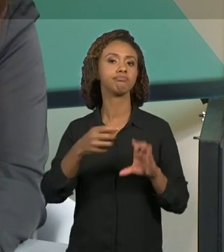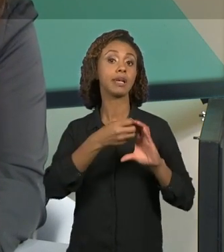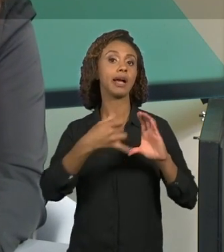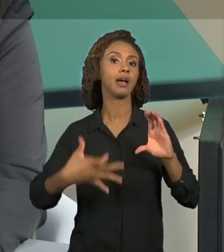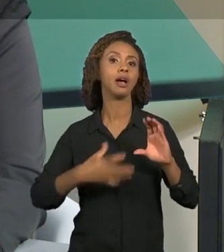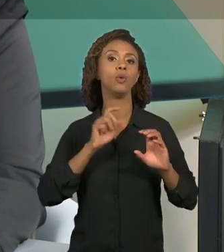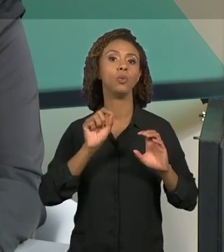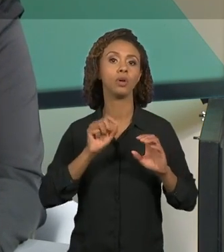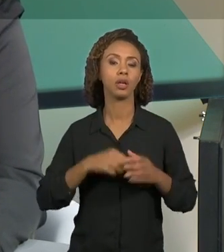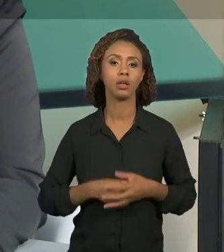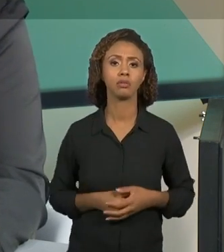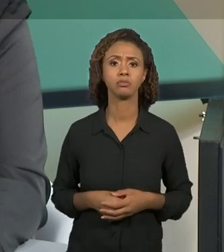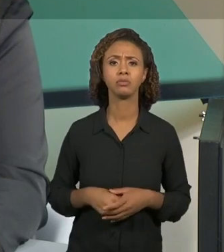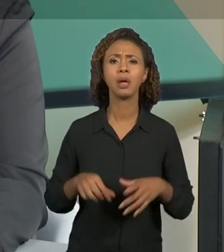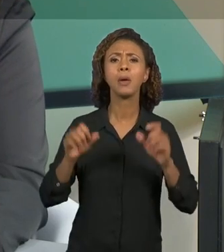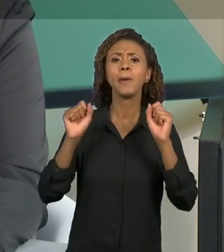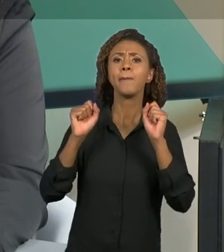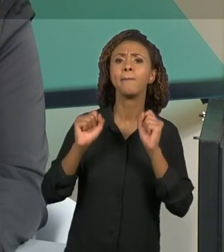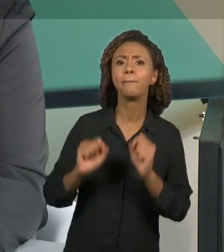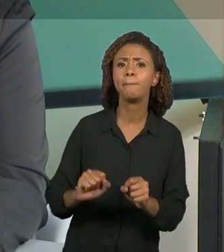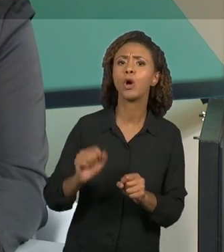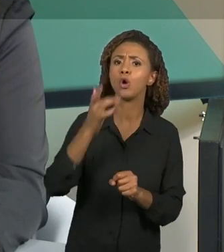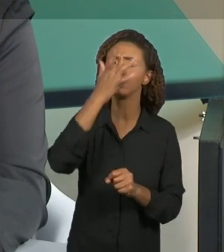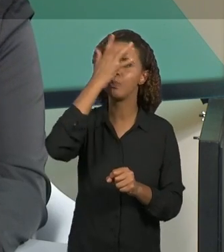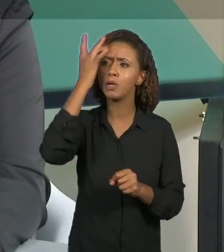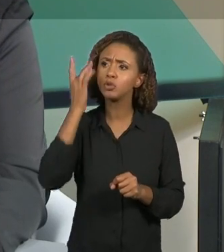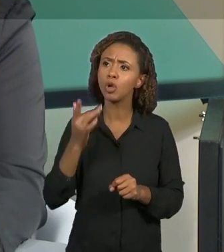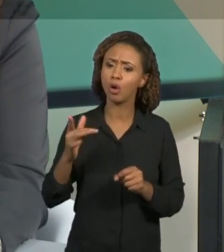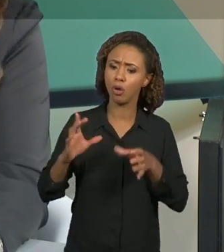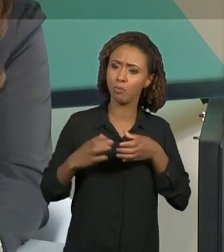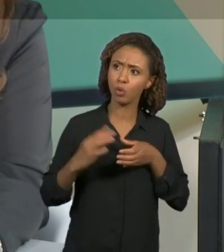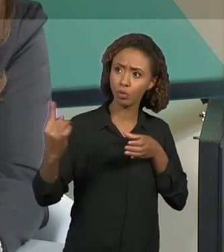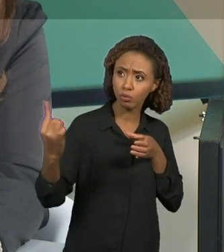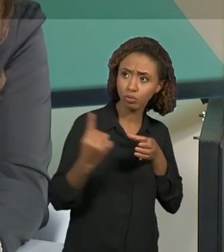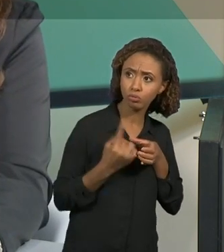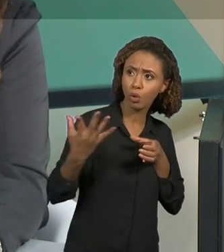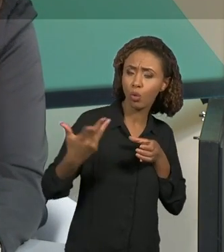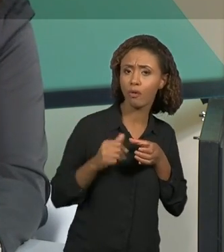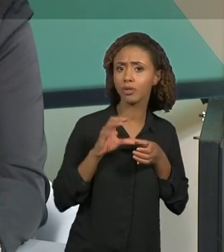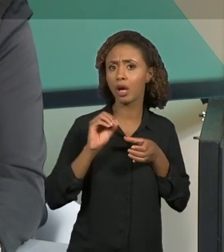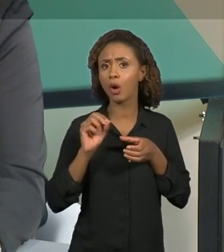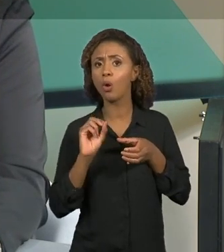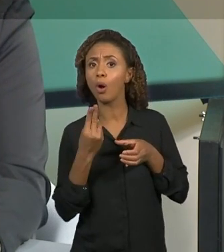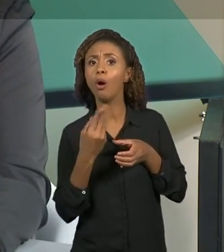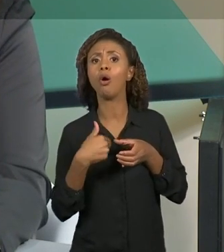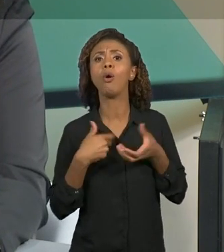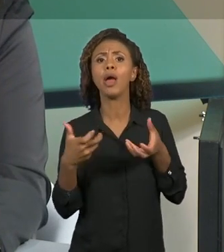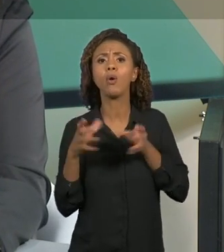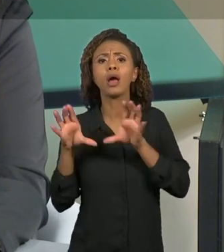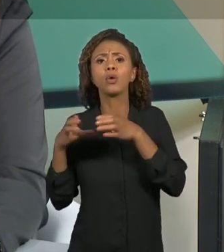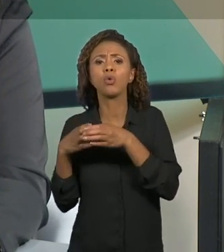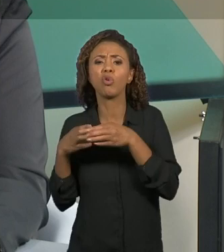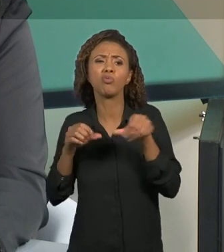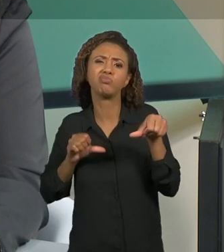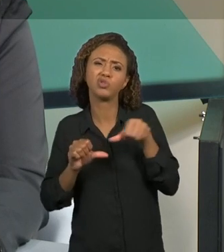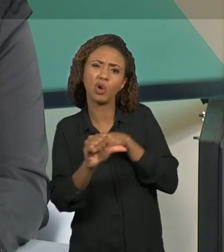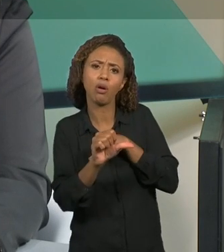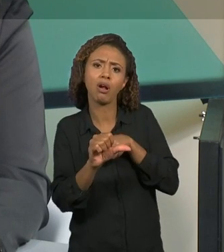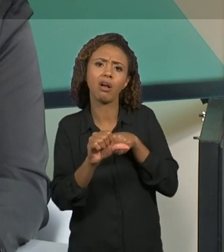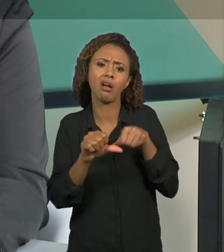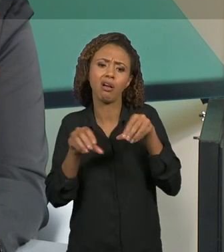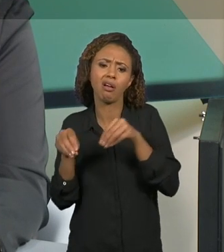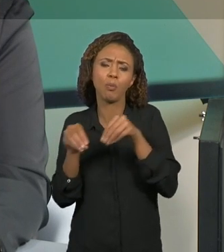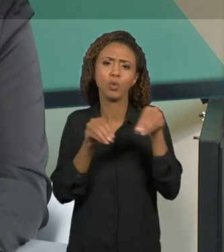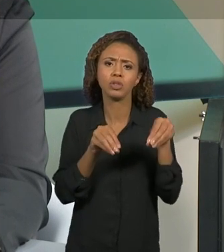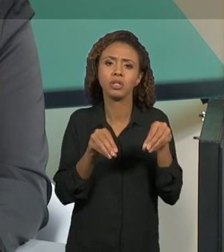posso convidar alguém para o meu grupo eu gostaria de trocar de grupo eu gostaria tudo isso a gente vai conversar um